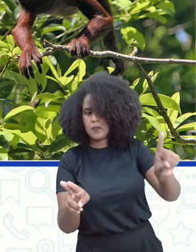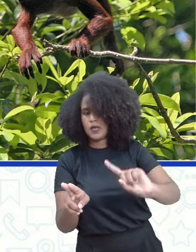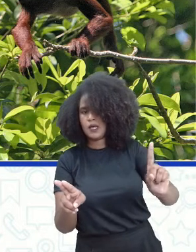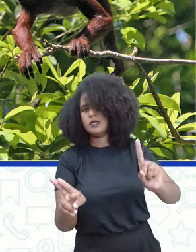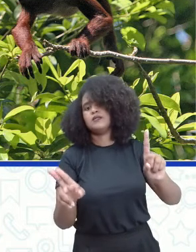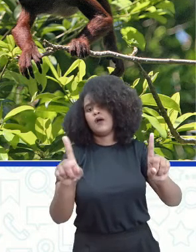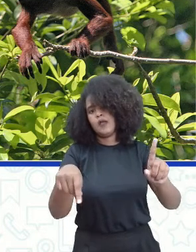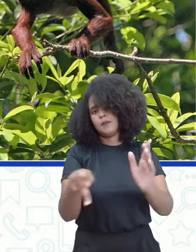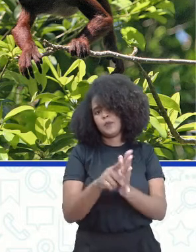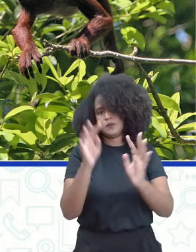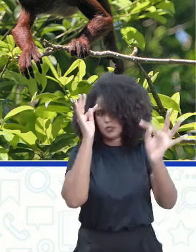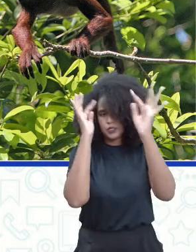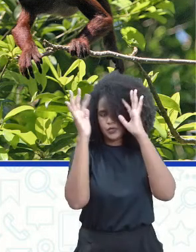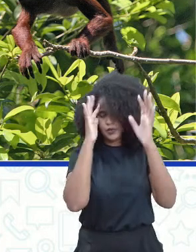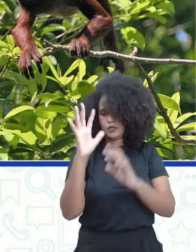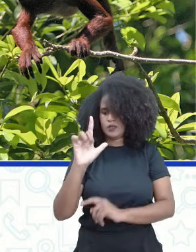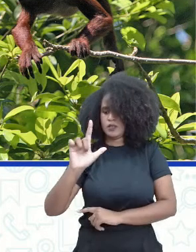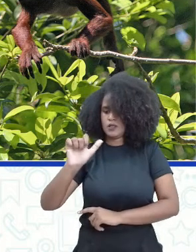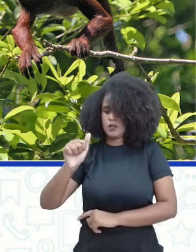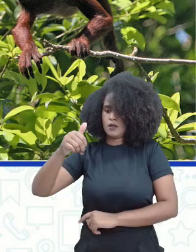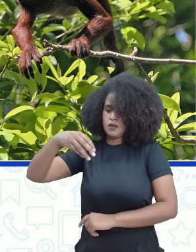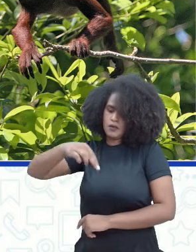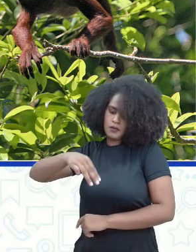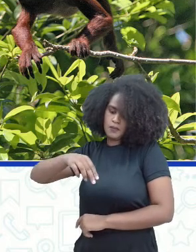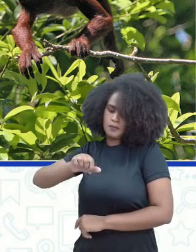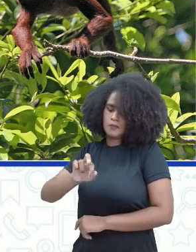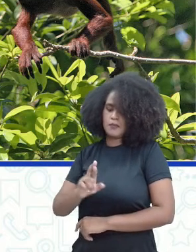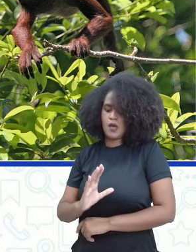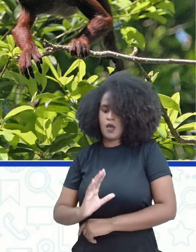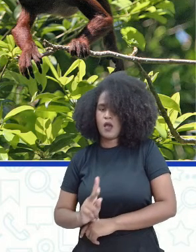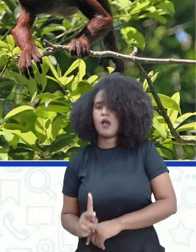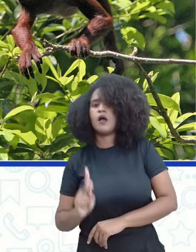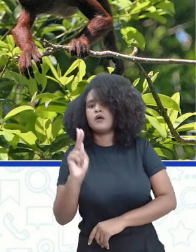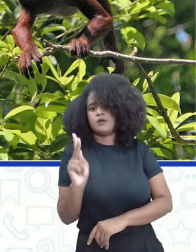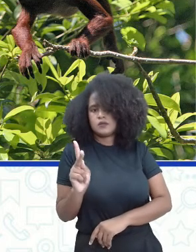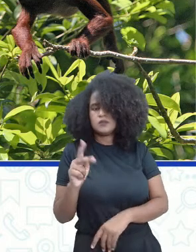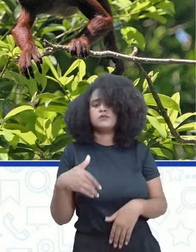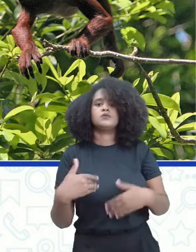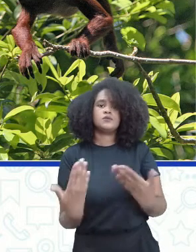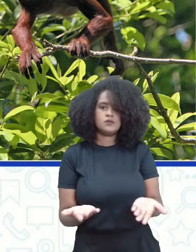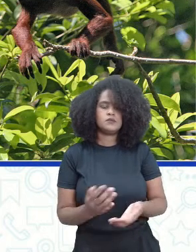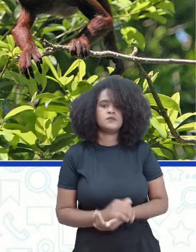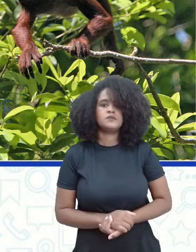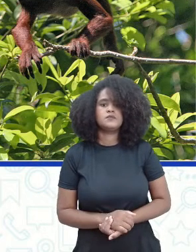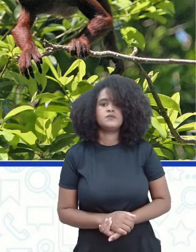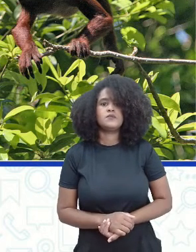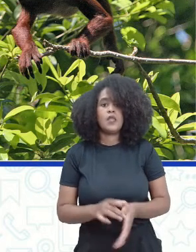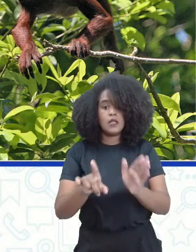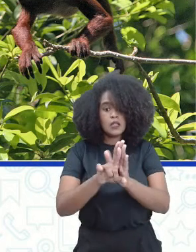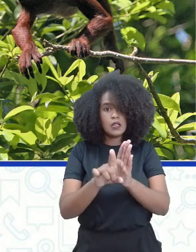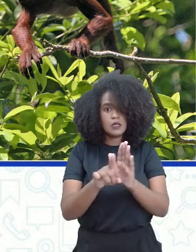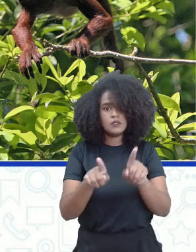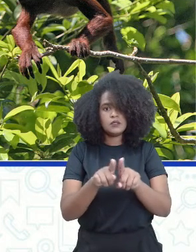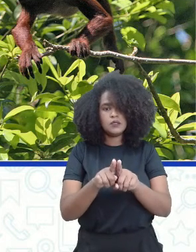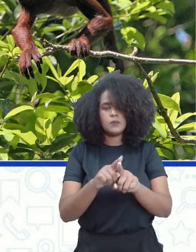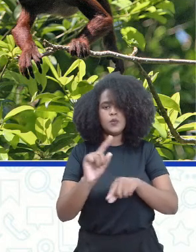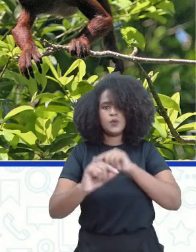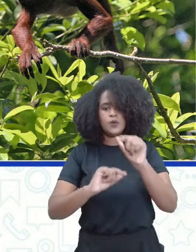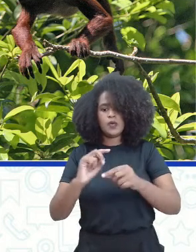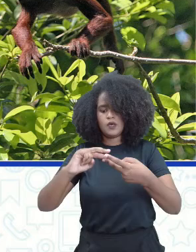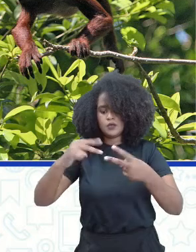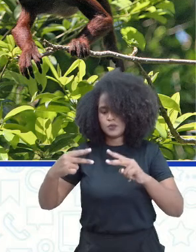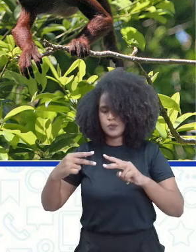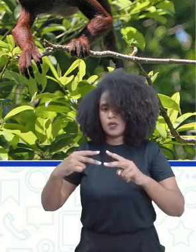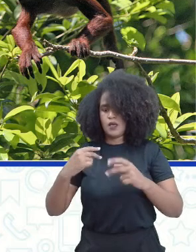disse a vocês, Lamarck está aí na defesa da lei do uso e desuso e esse outro item, lei da transmissão de caracteres